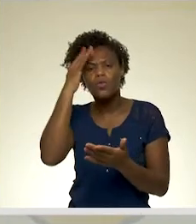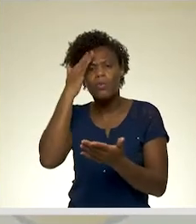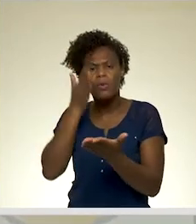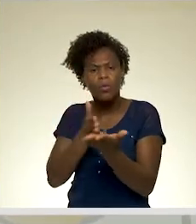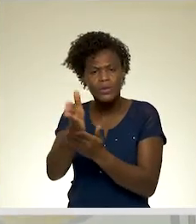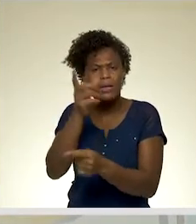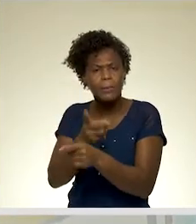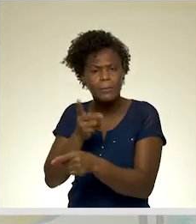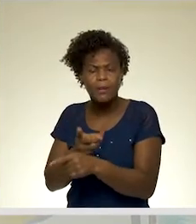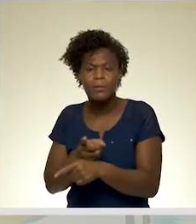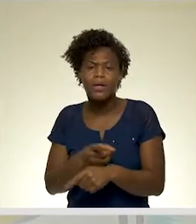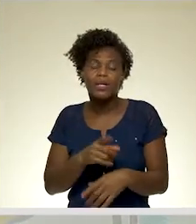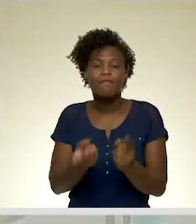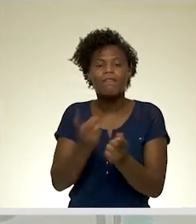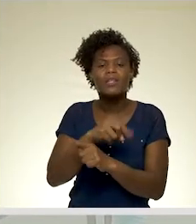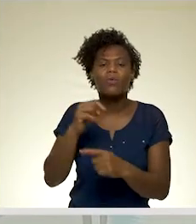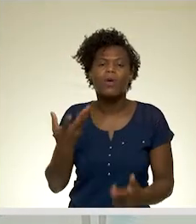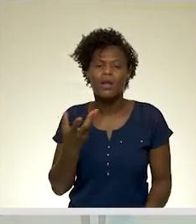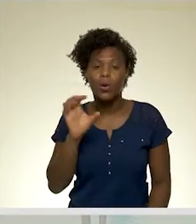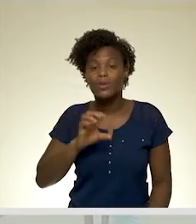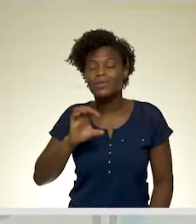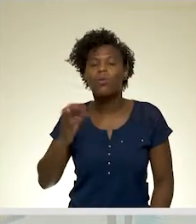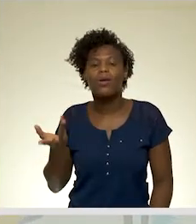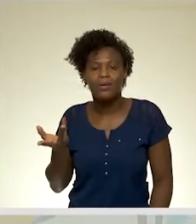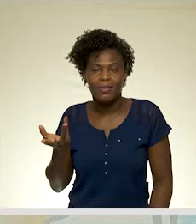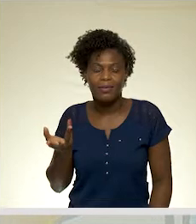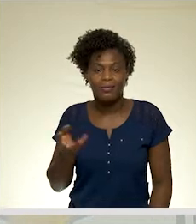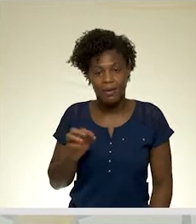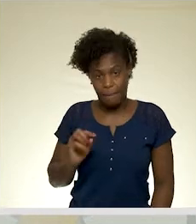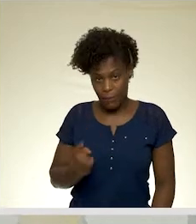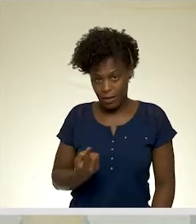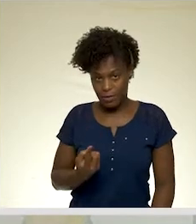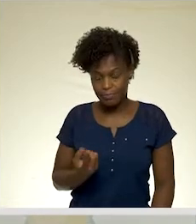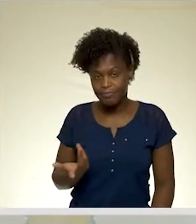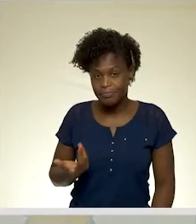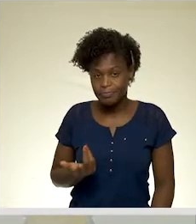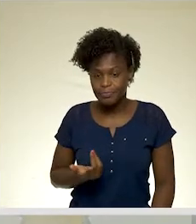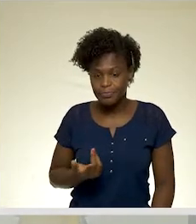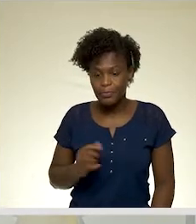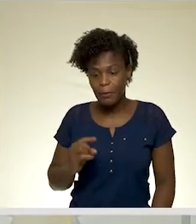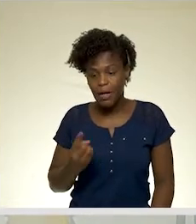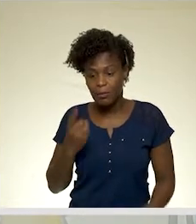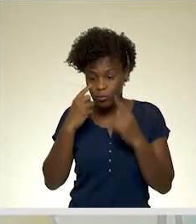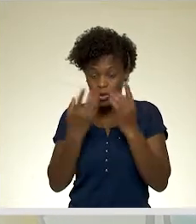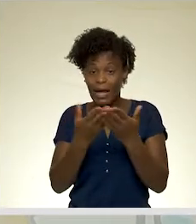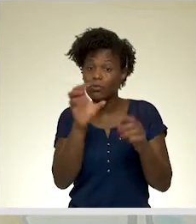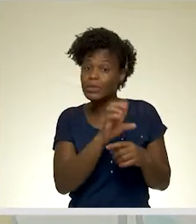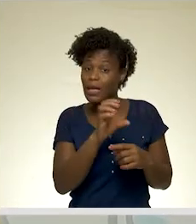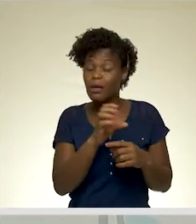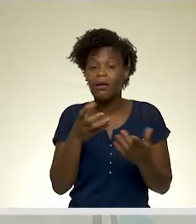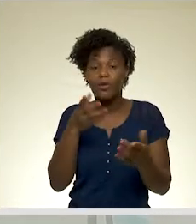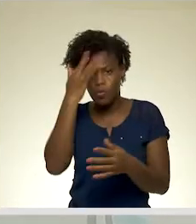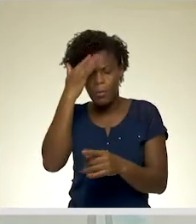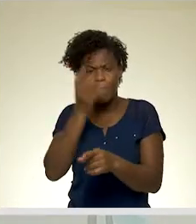da proporcionalidade inversa. Ora, para indicar a constante da